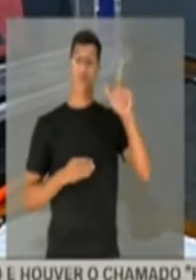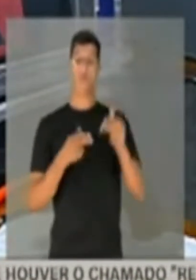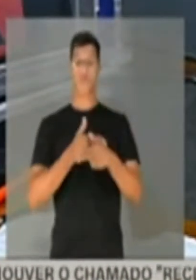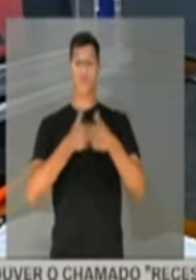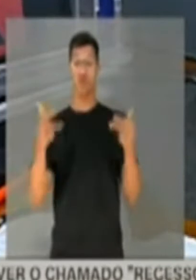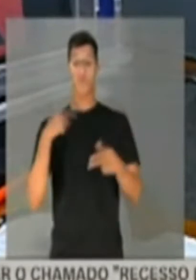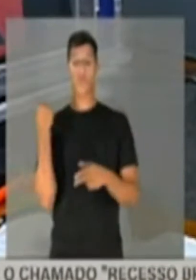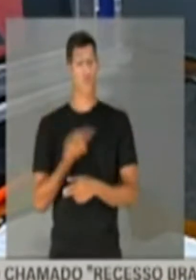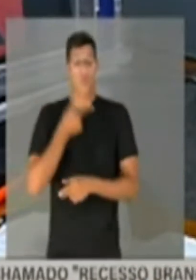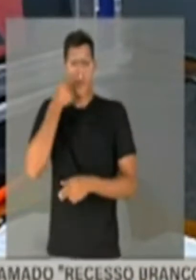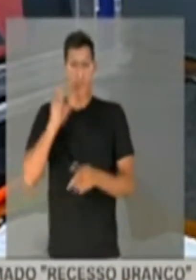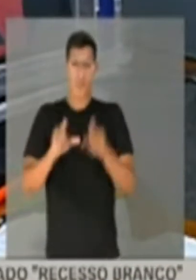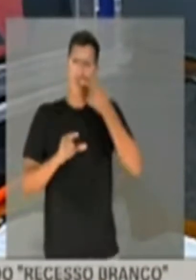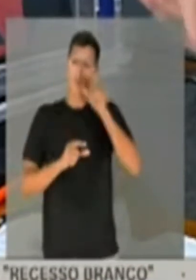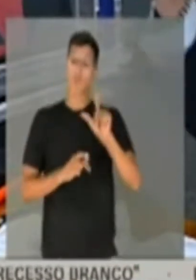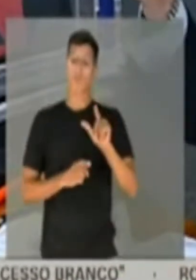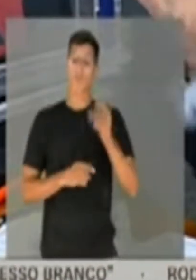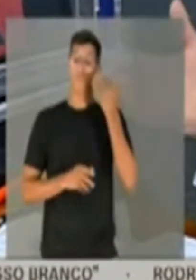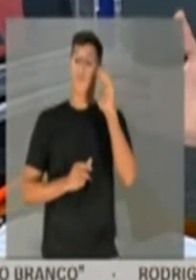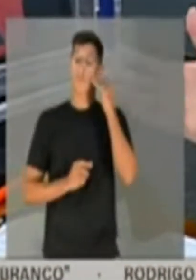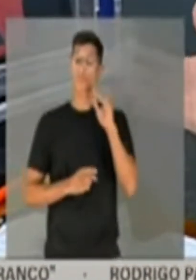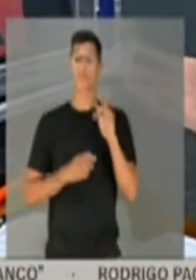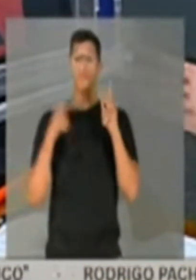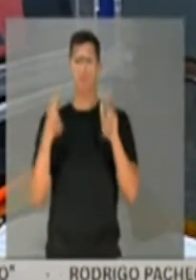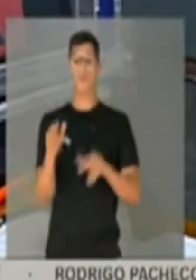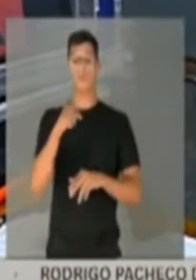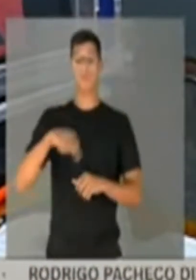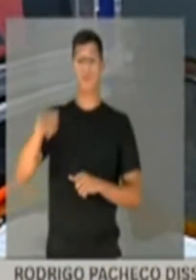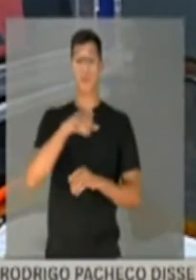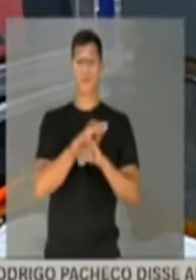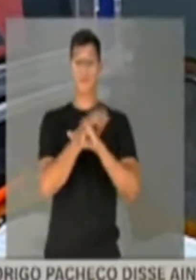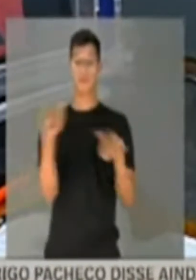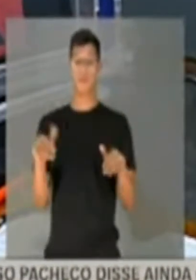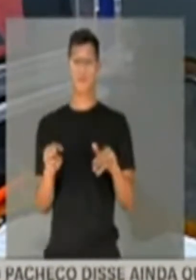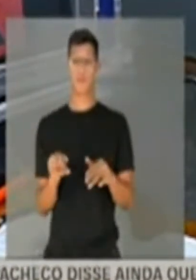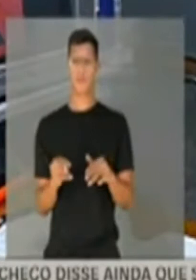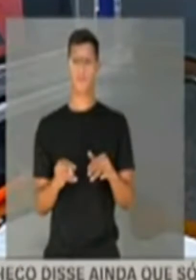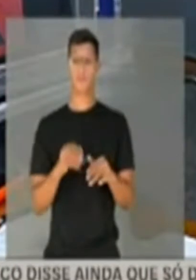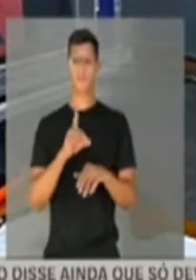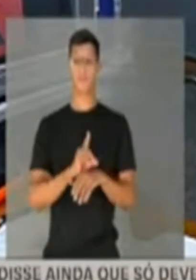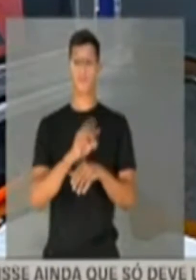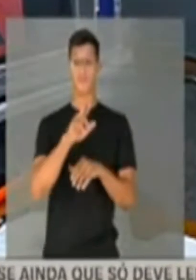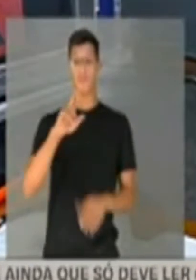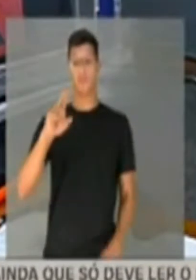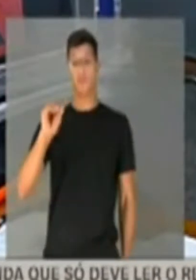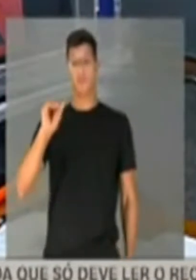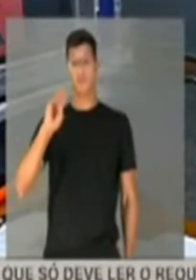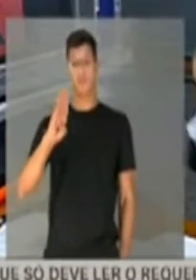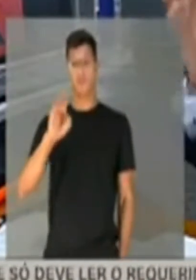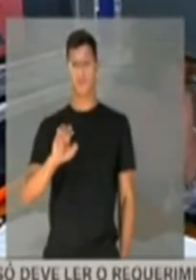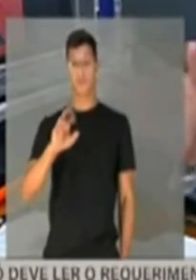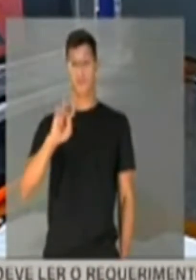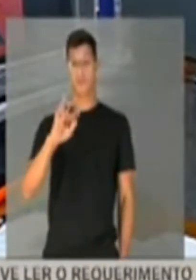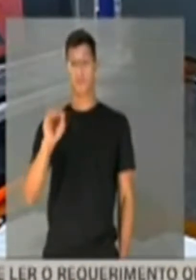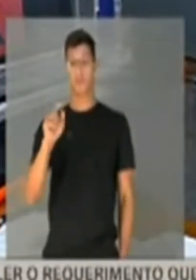A outra coisa que a gente não consegue entender, como Vossa Excelência disse, o doutor Roberto Dias foi